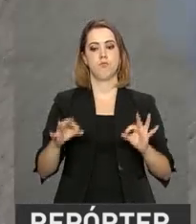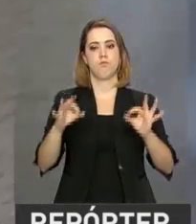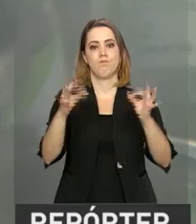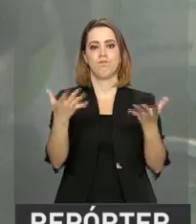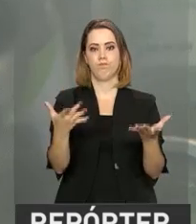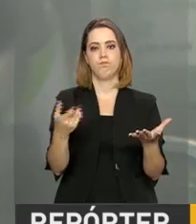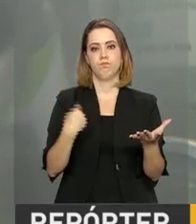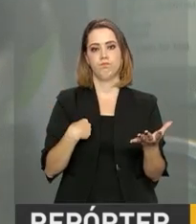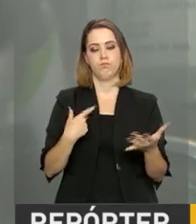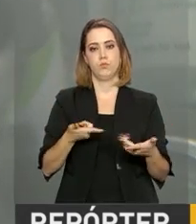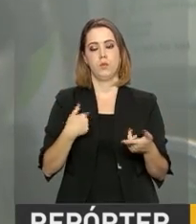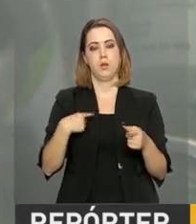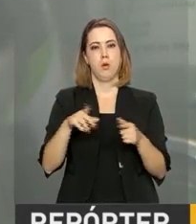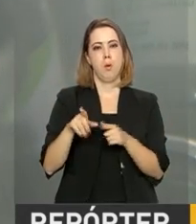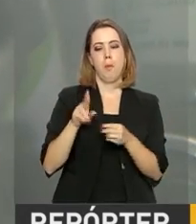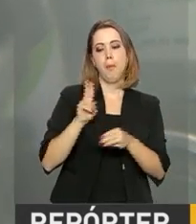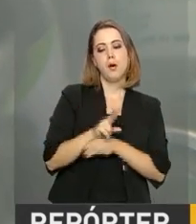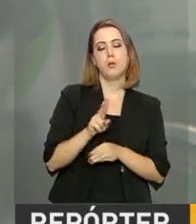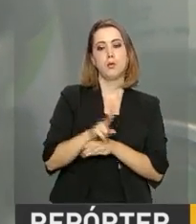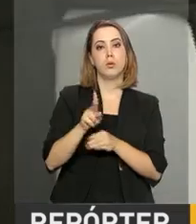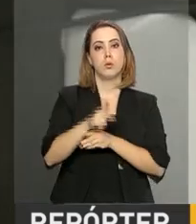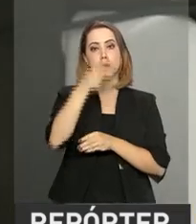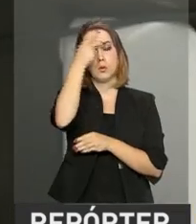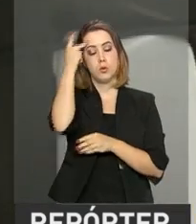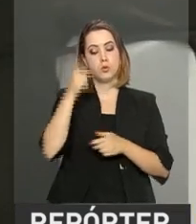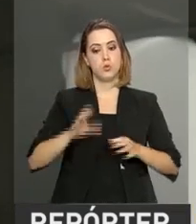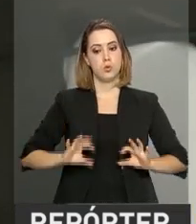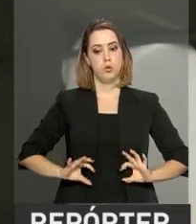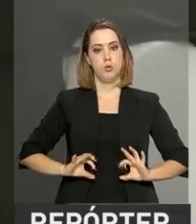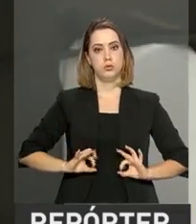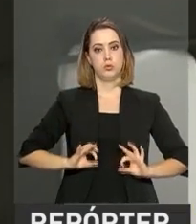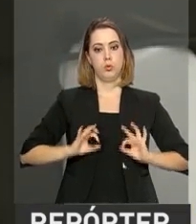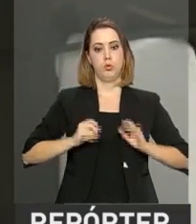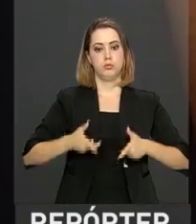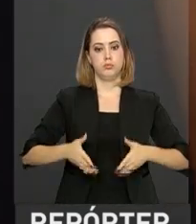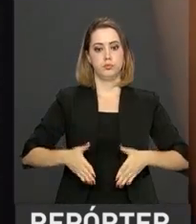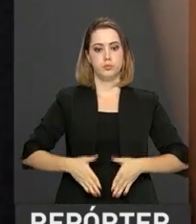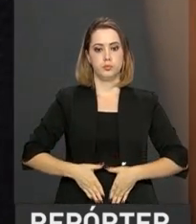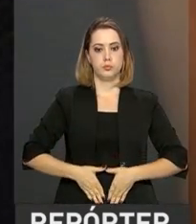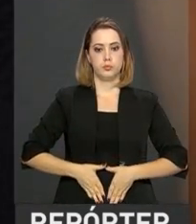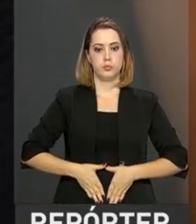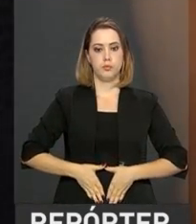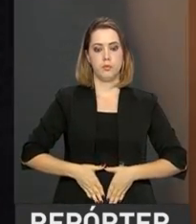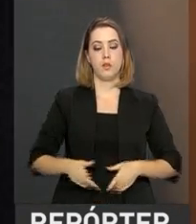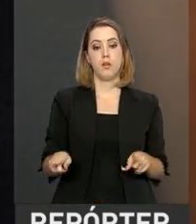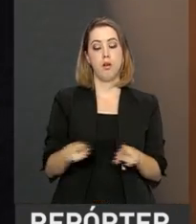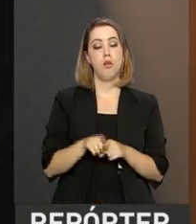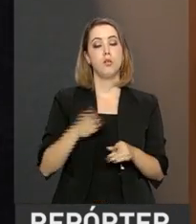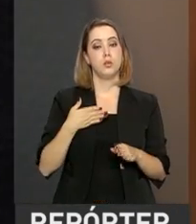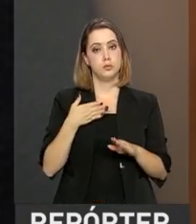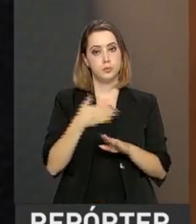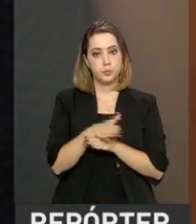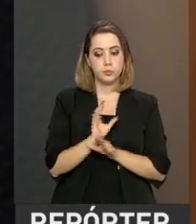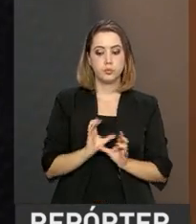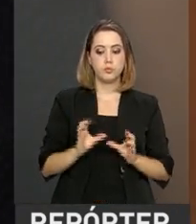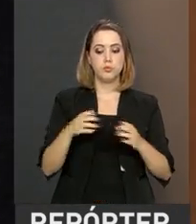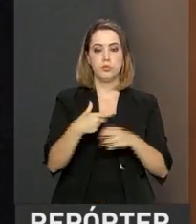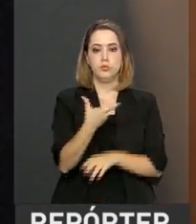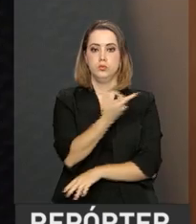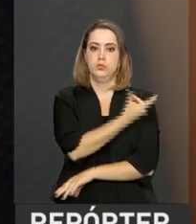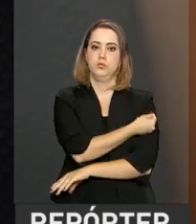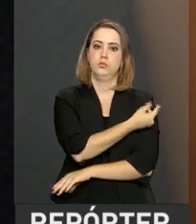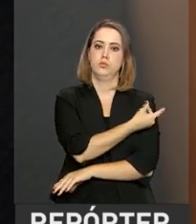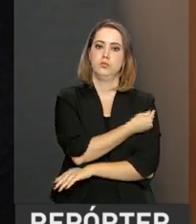HPV protege principalmente contra o câncer de colo do útero ela já faz parte do programa nacional de